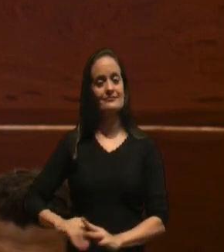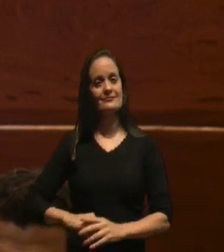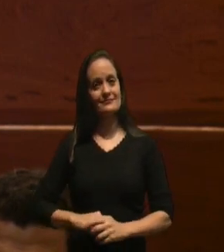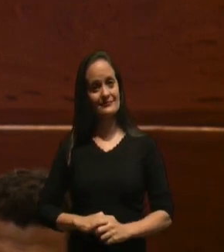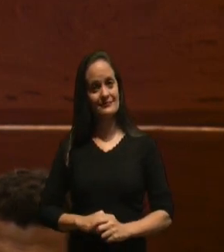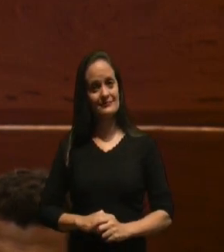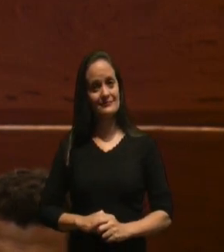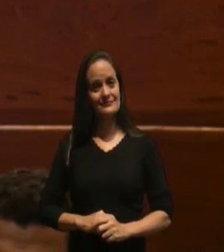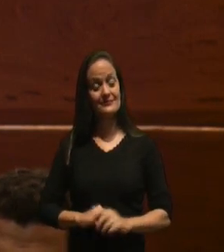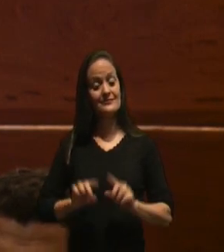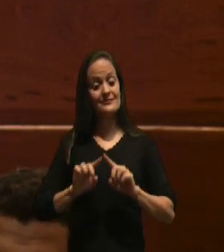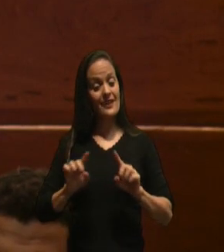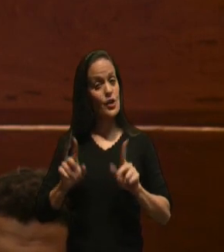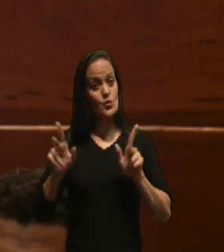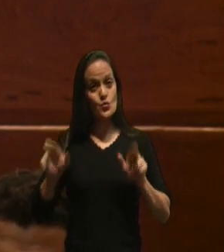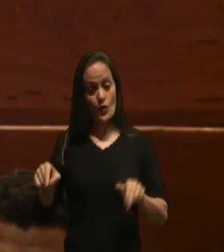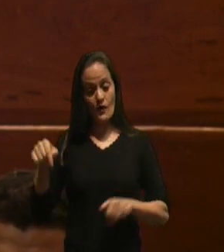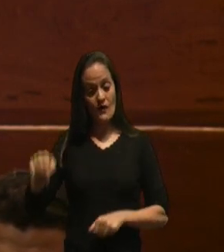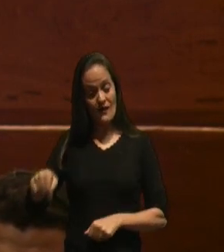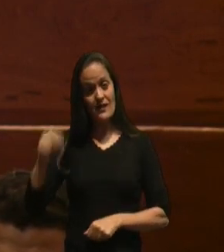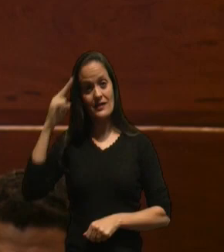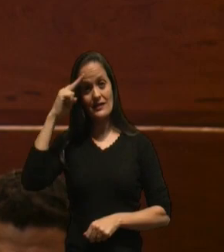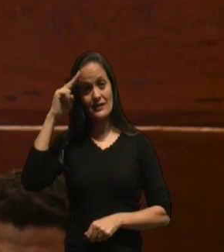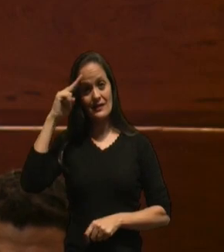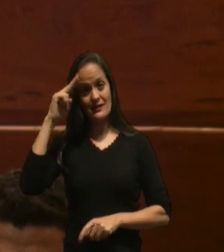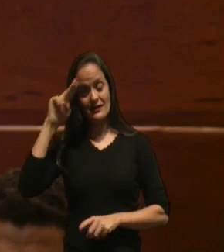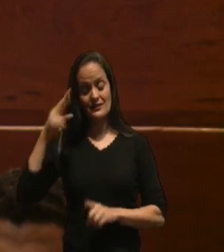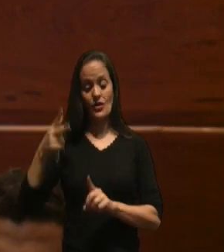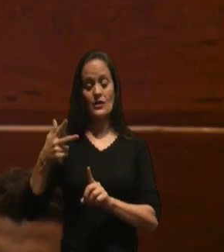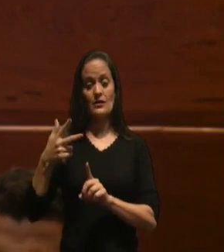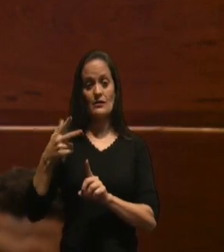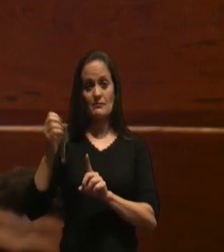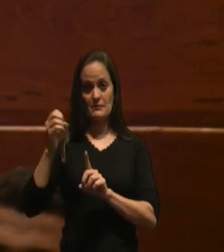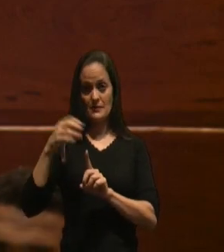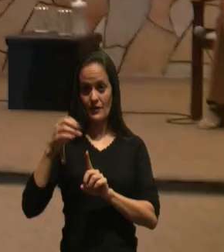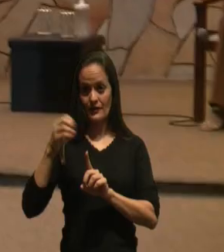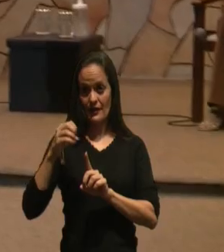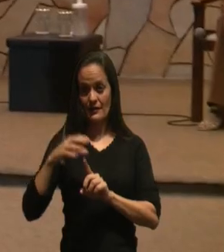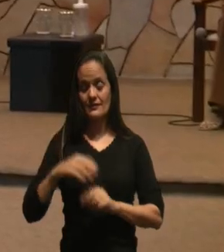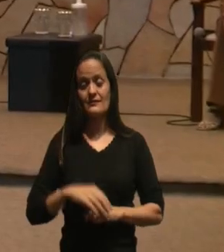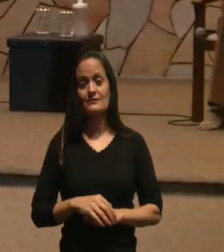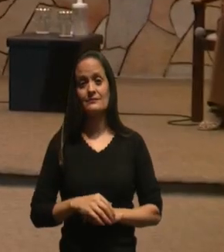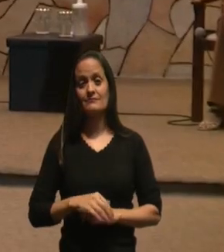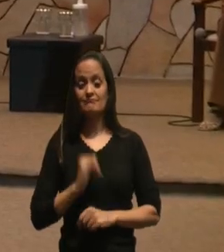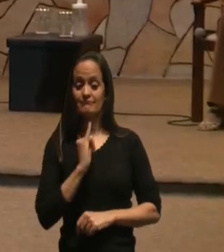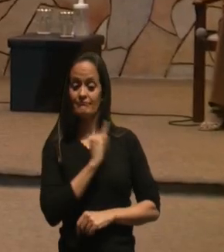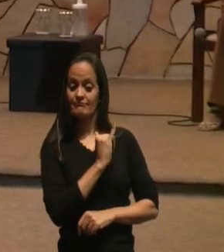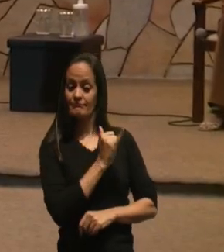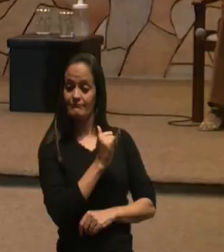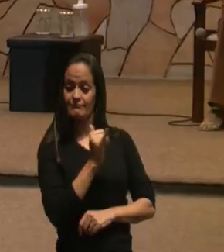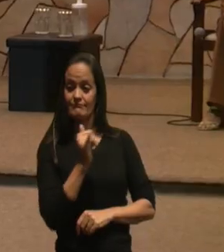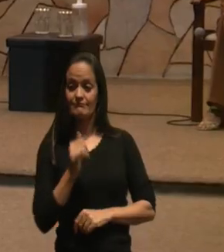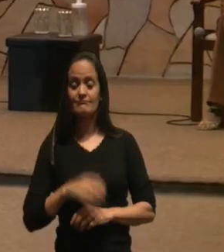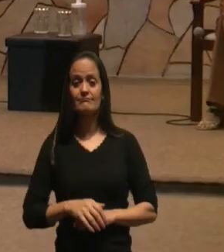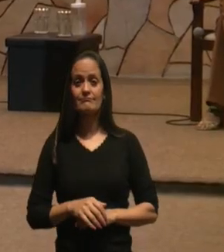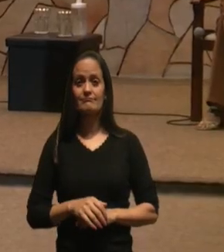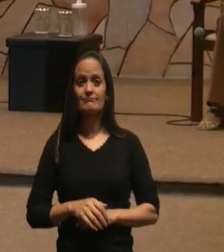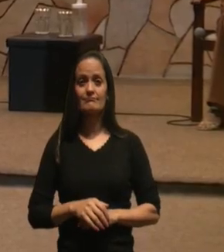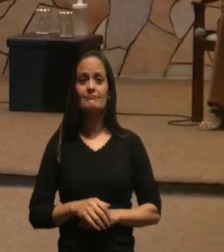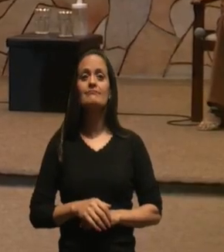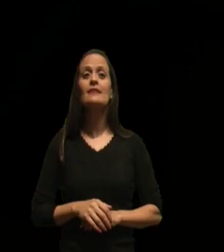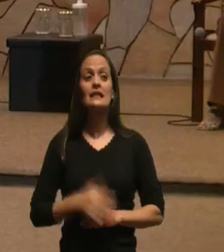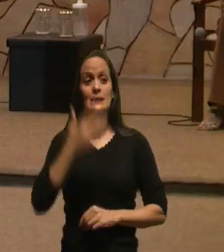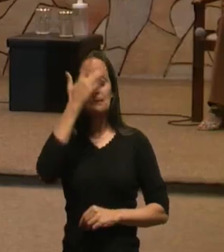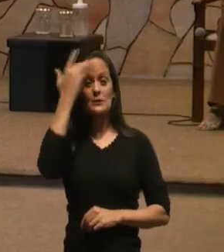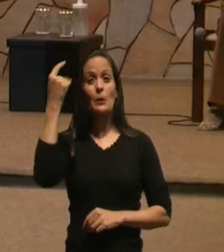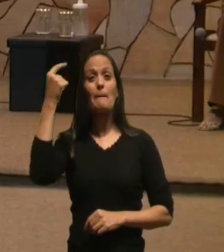E o que aconteceu, então? Acabe, pega Micaías, um outro falso profeta dá-lhe um